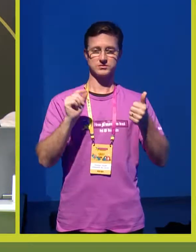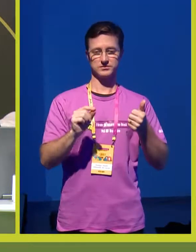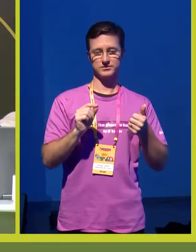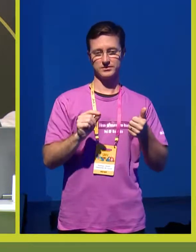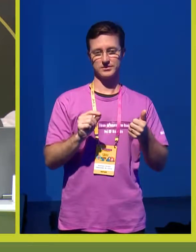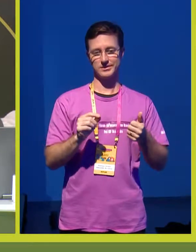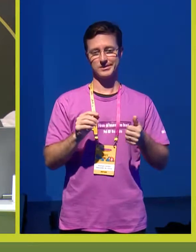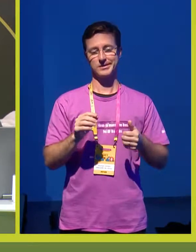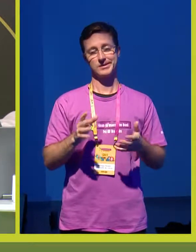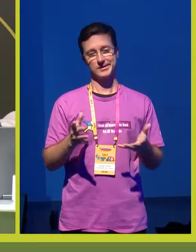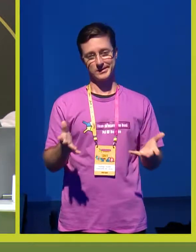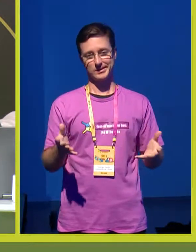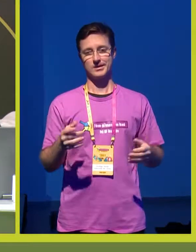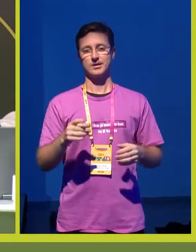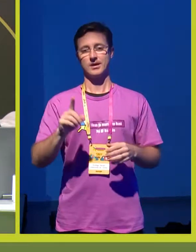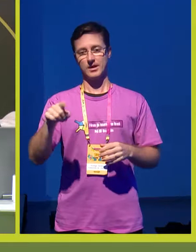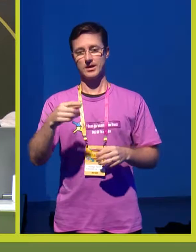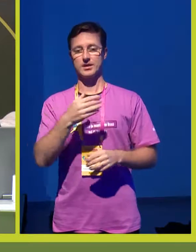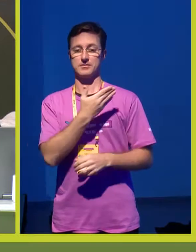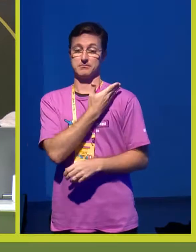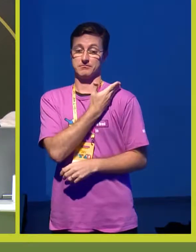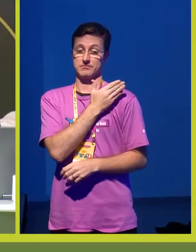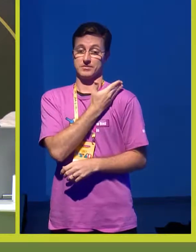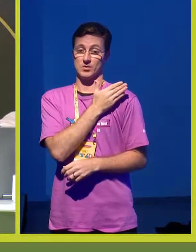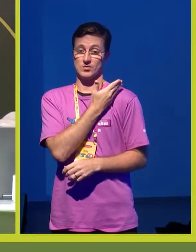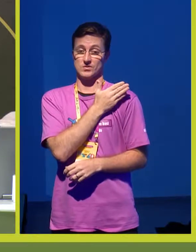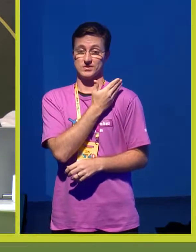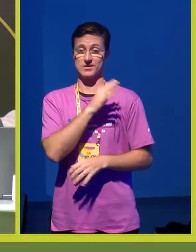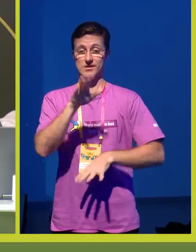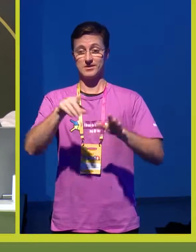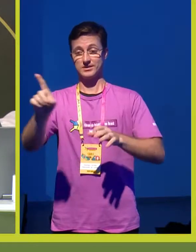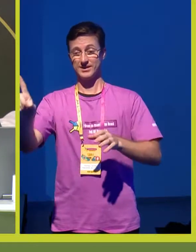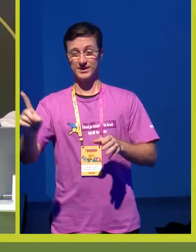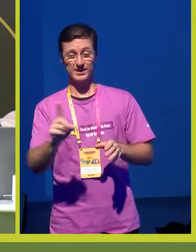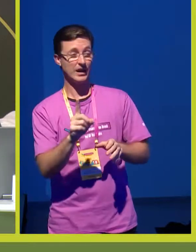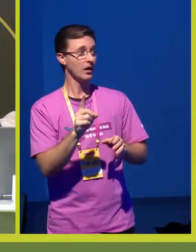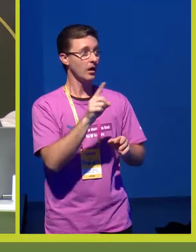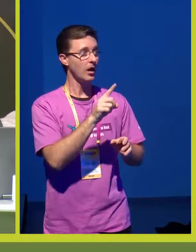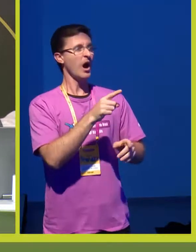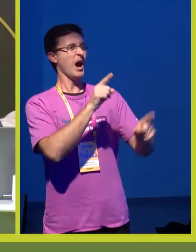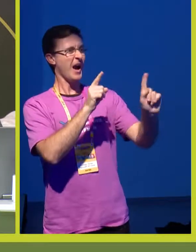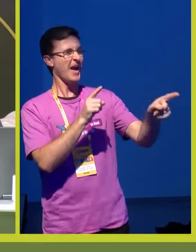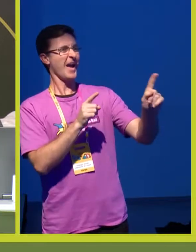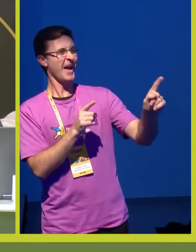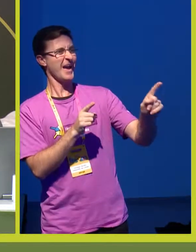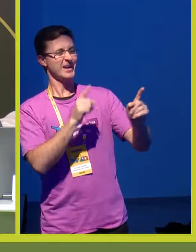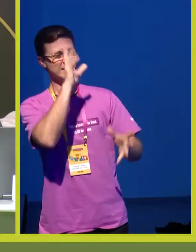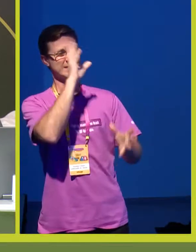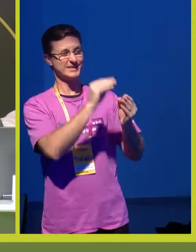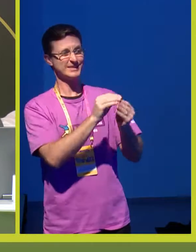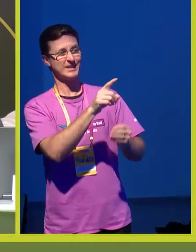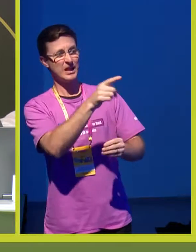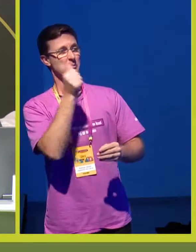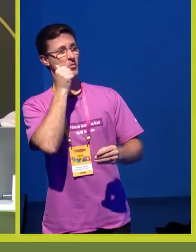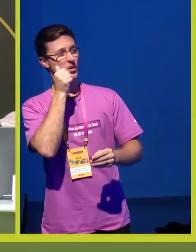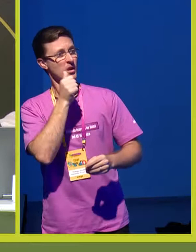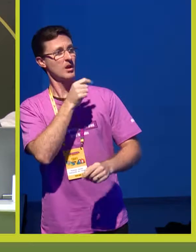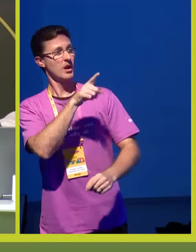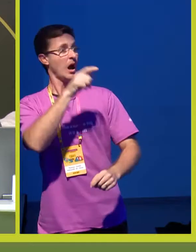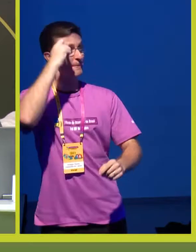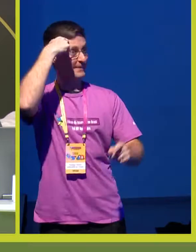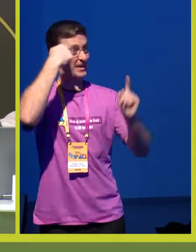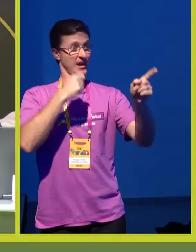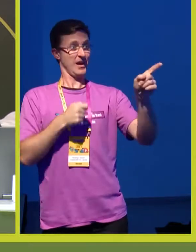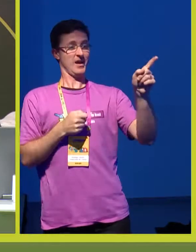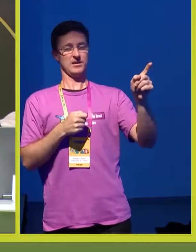refletem o preconceito com grupos vulneráveis e, por isso, identificam muito mais mulheres negras do que